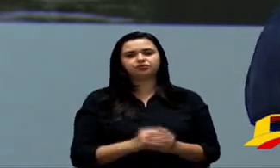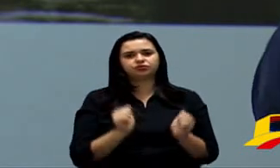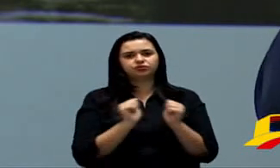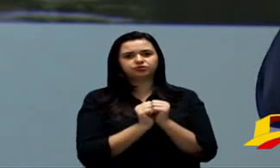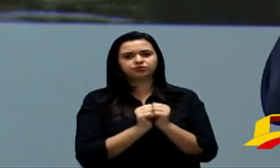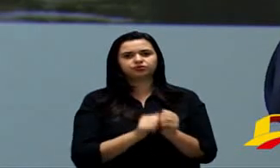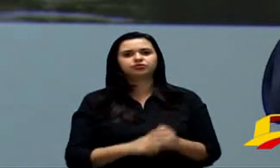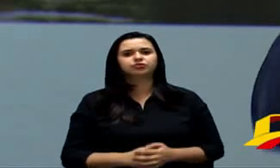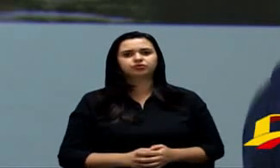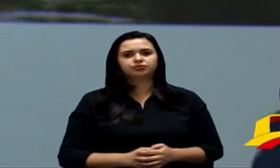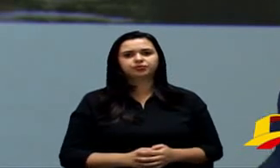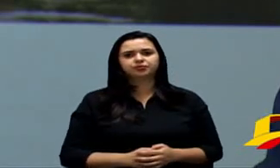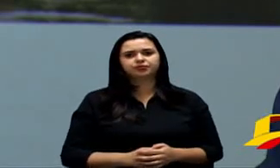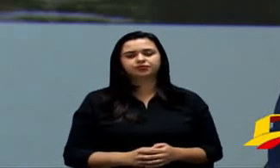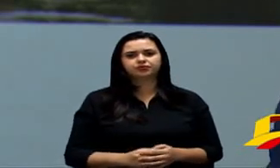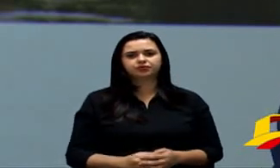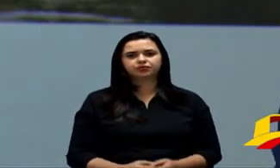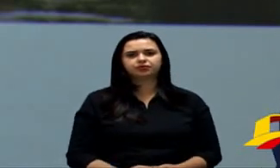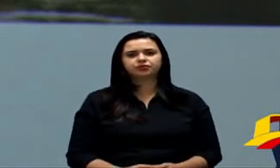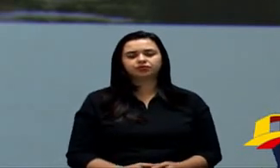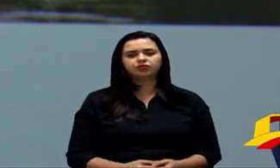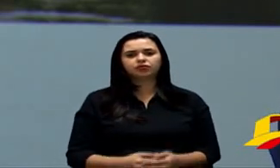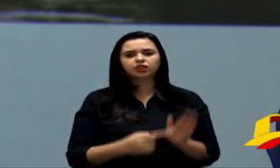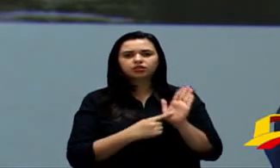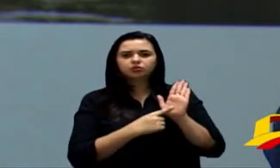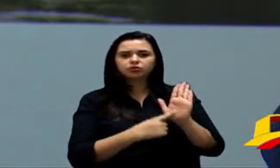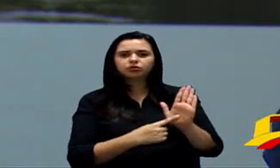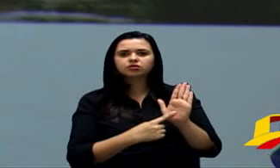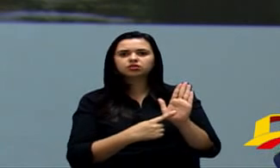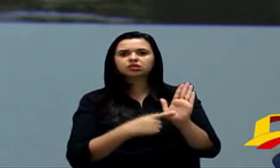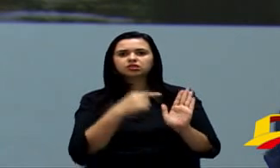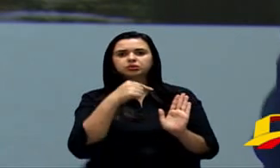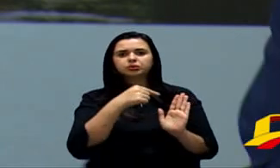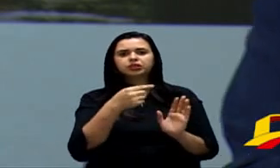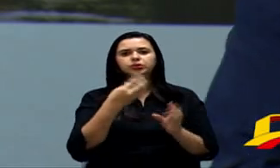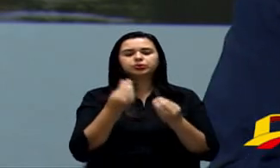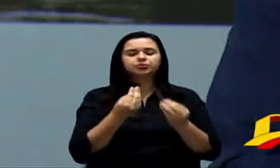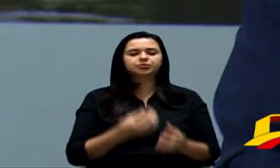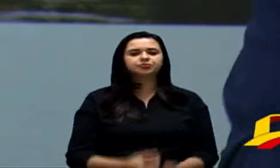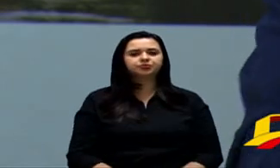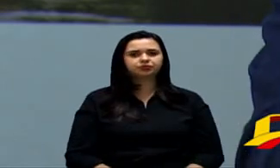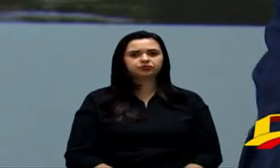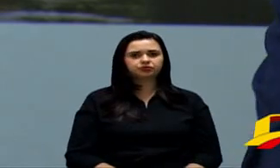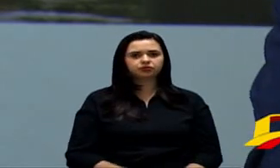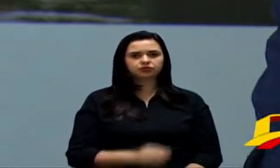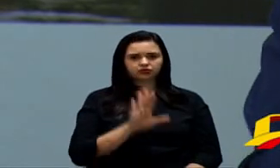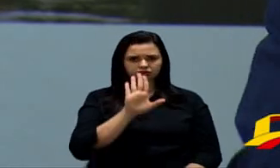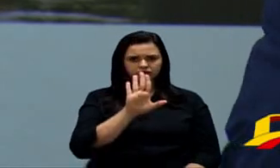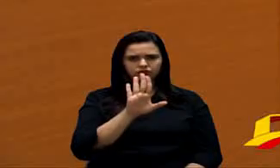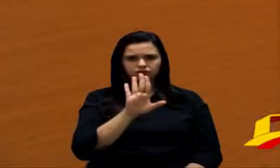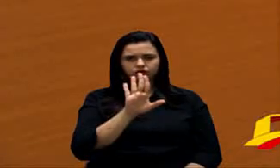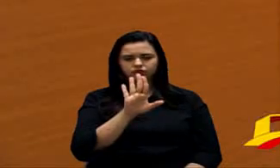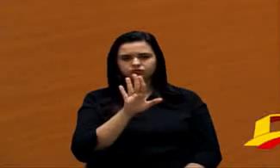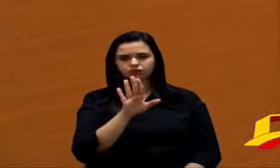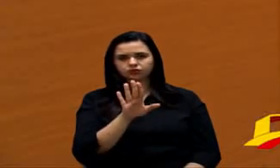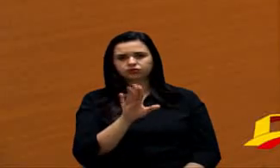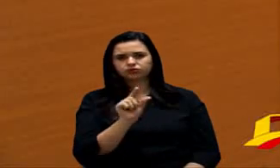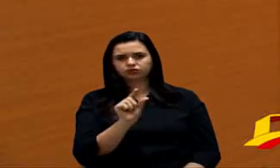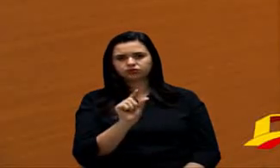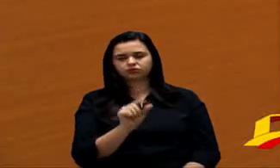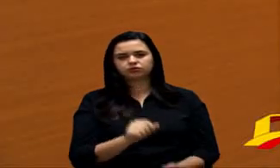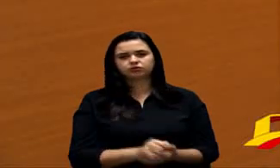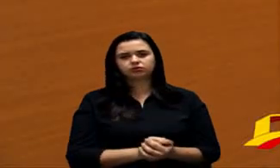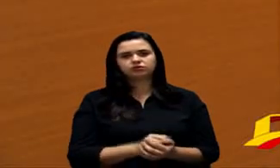ele, mostrando como que ele era. Só, Só finalizando, vereador, isso aí, se você